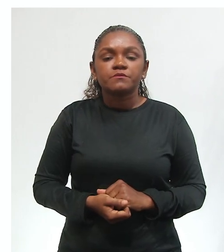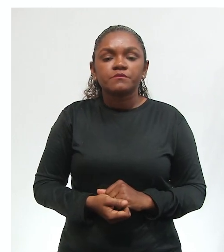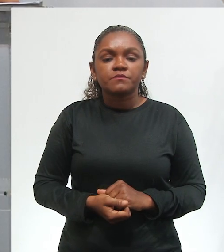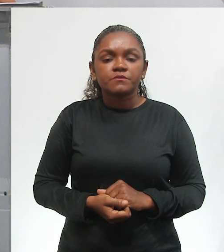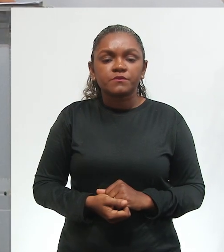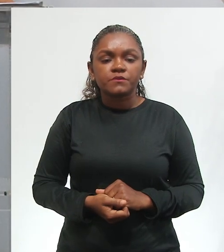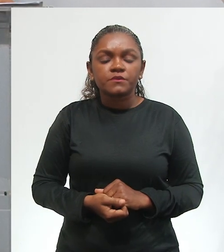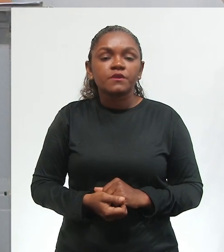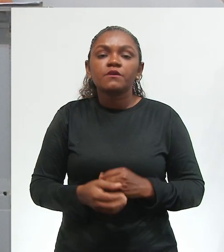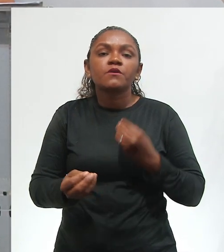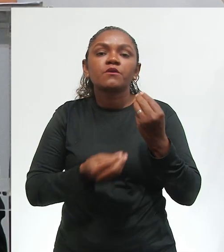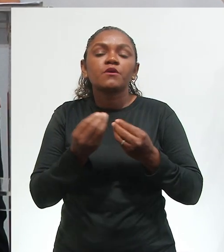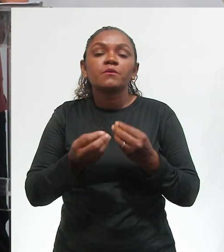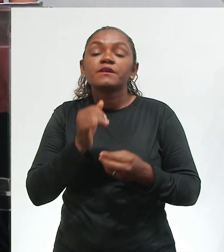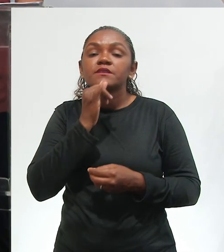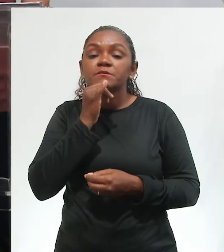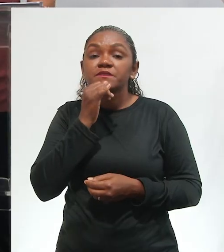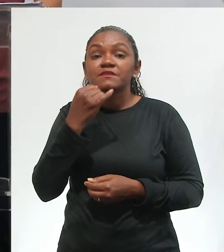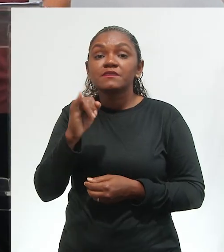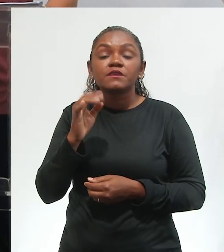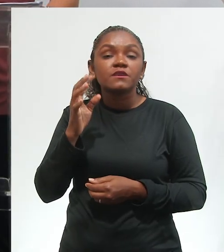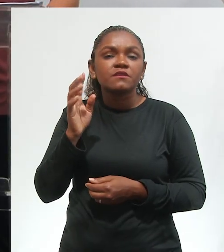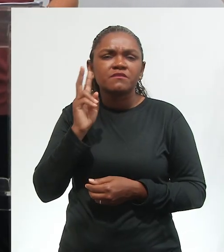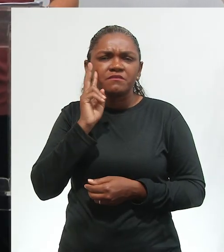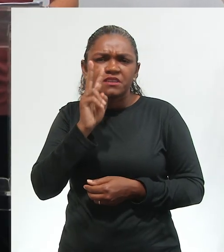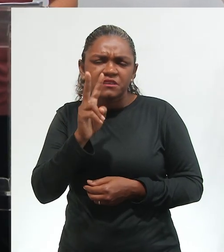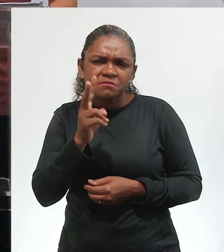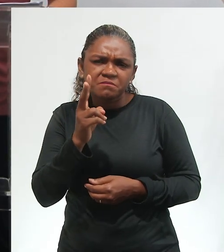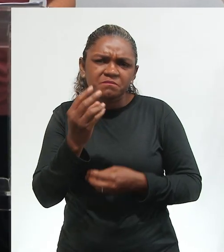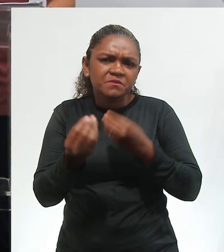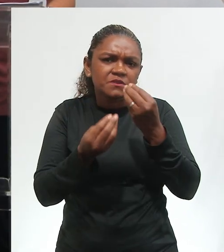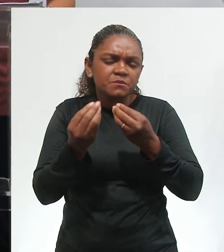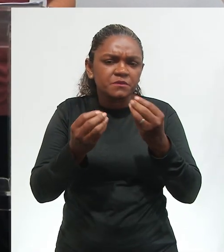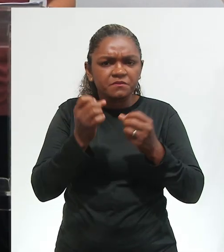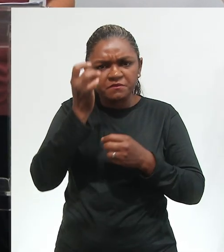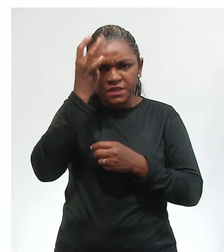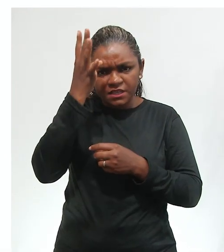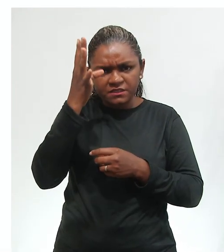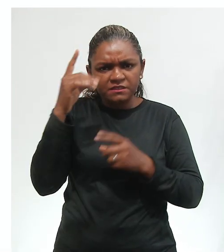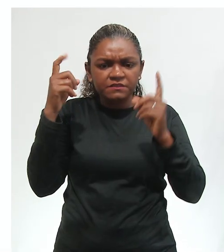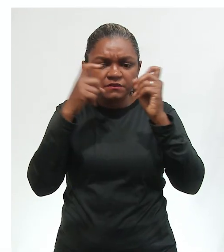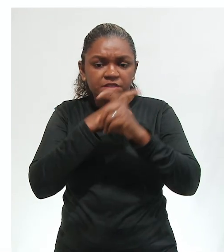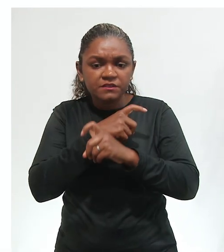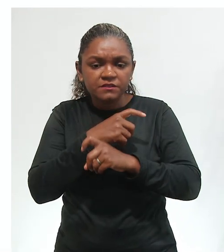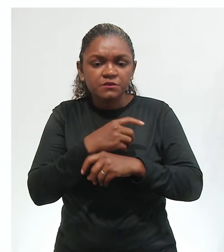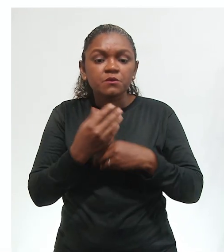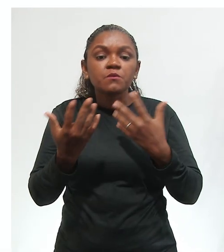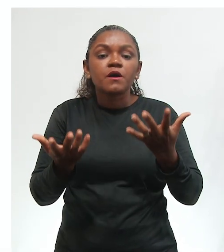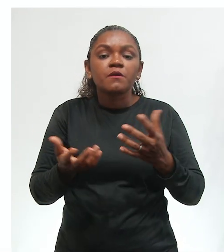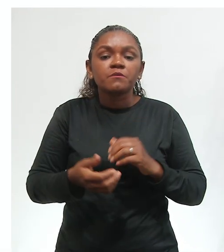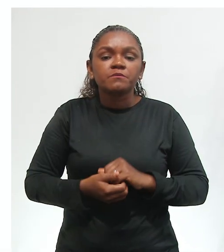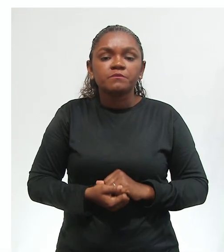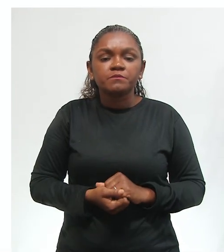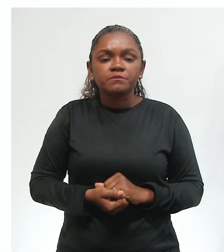achar mais fácil de fazer? A primeira, 1.000 menos 7, ou a segunda,